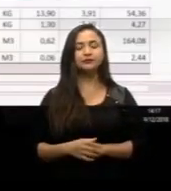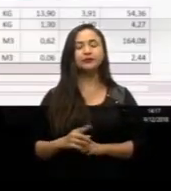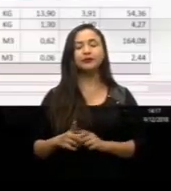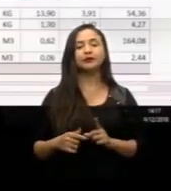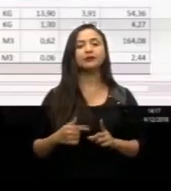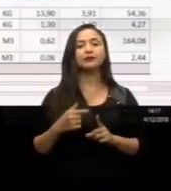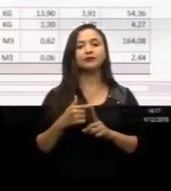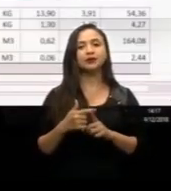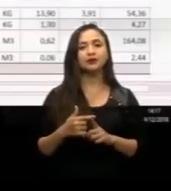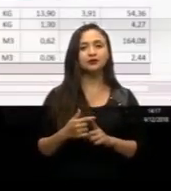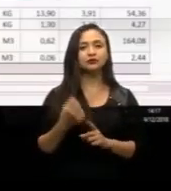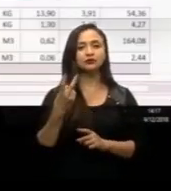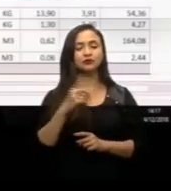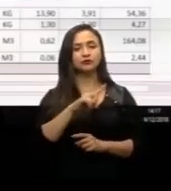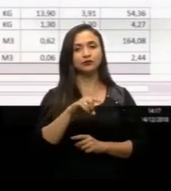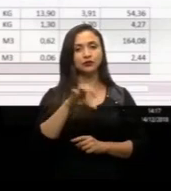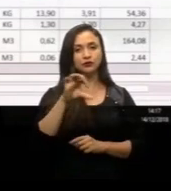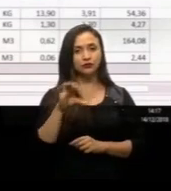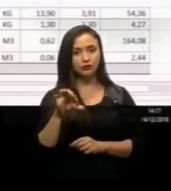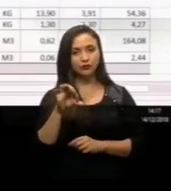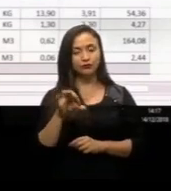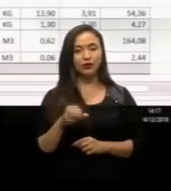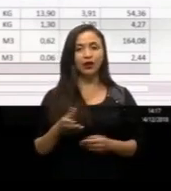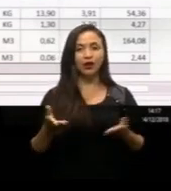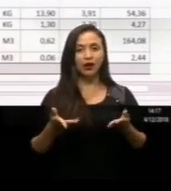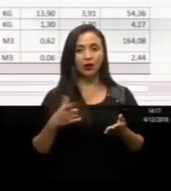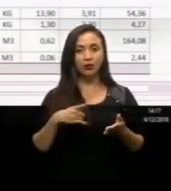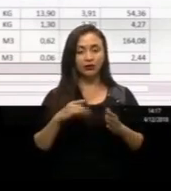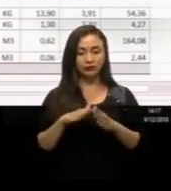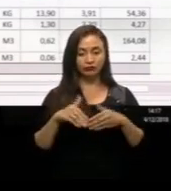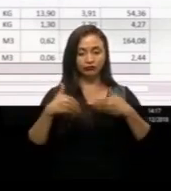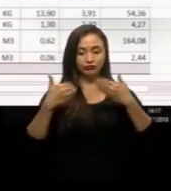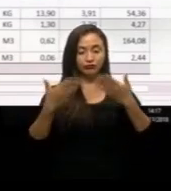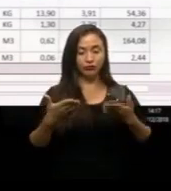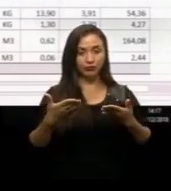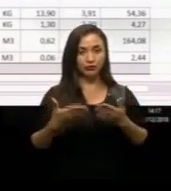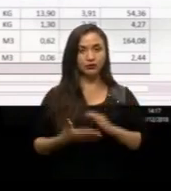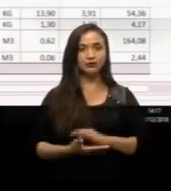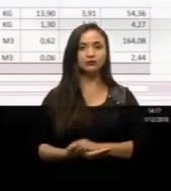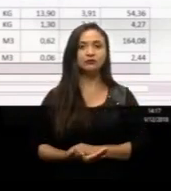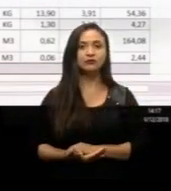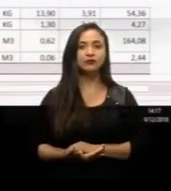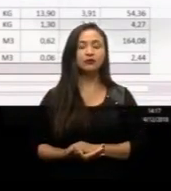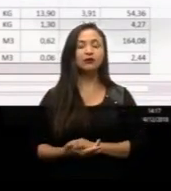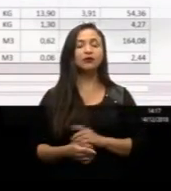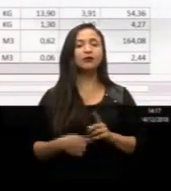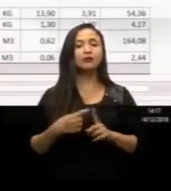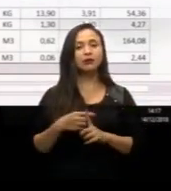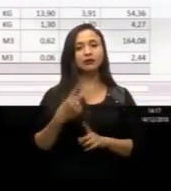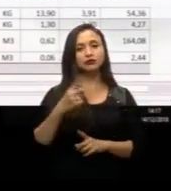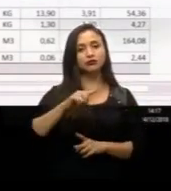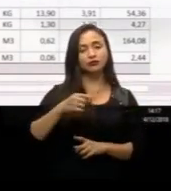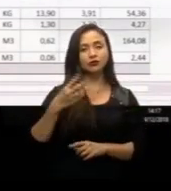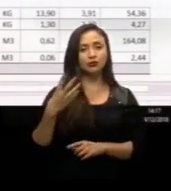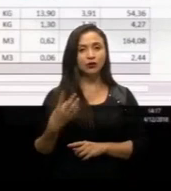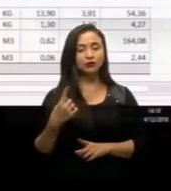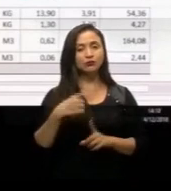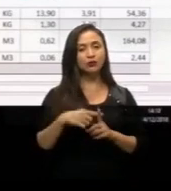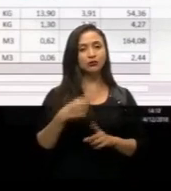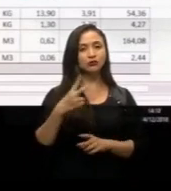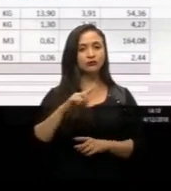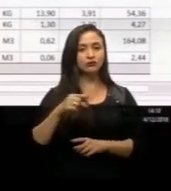Mais 2,9, agora a gente está nas externas, mais 2,4, mais